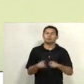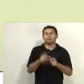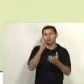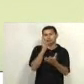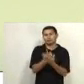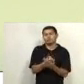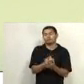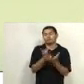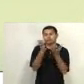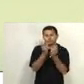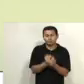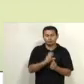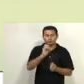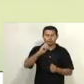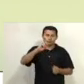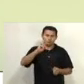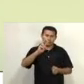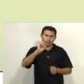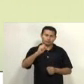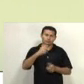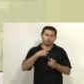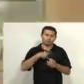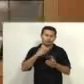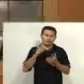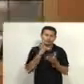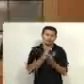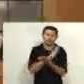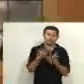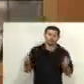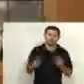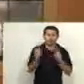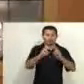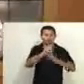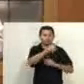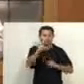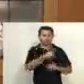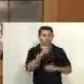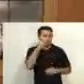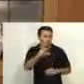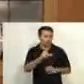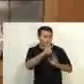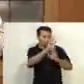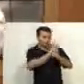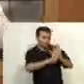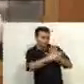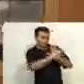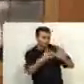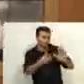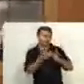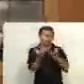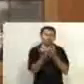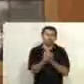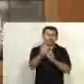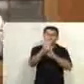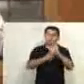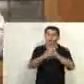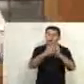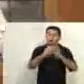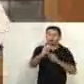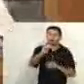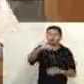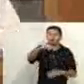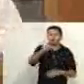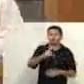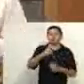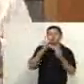vez de posse dessa conversão, eu busco determinado valor, o valor de z que eu obtive na tabela, eu busco na tabela do anexo